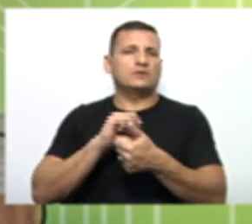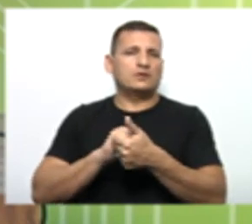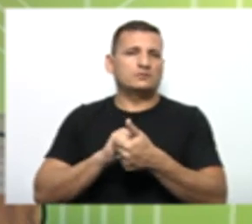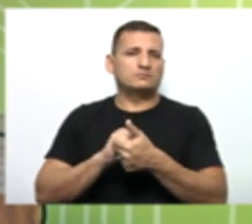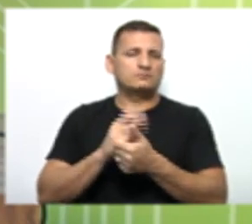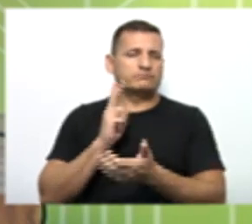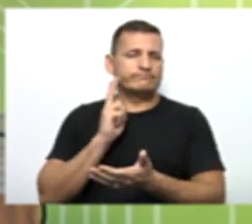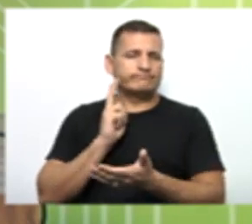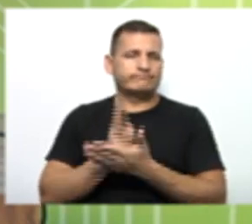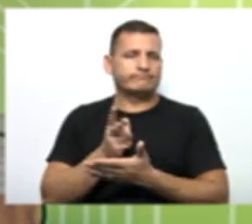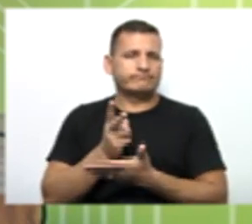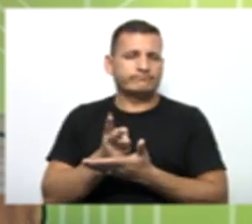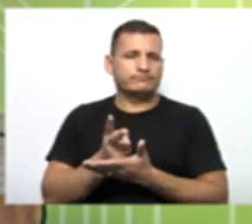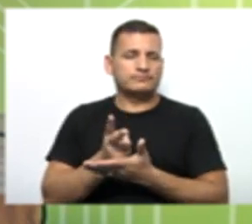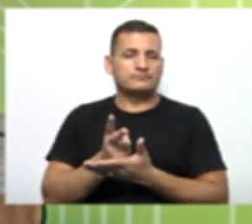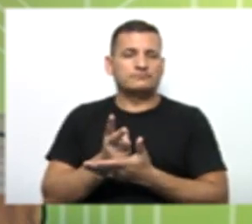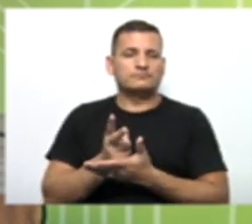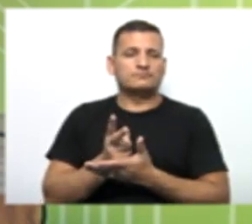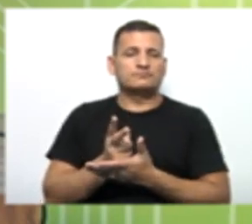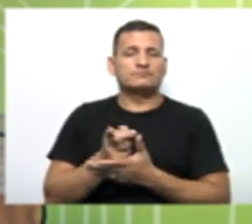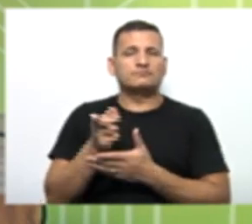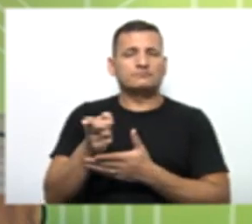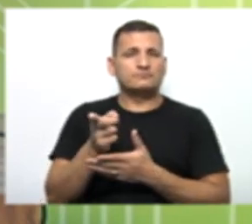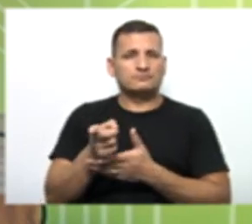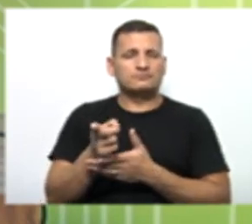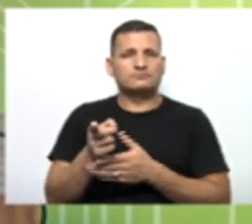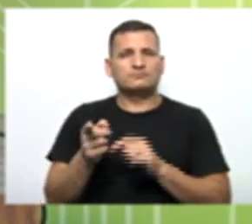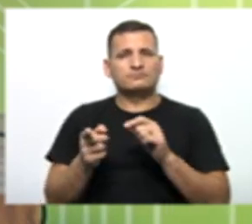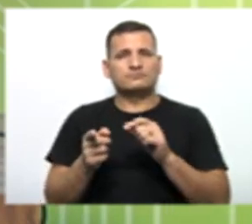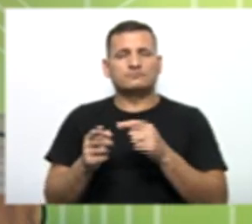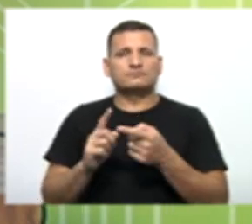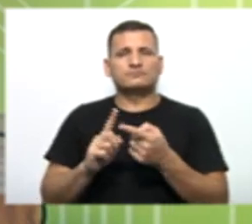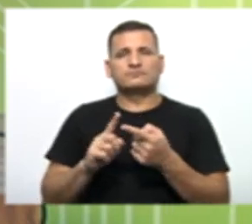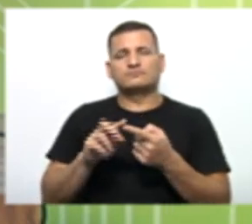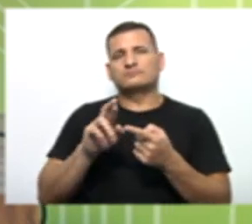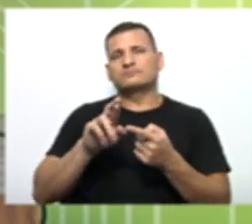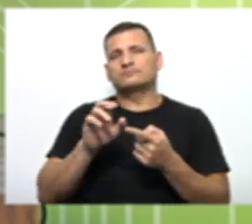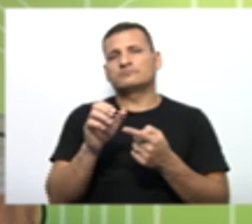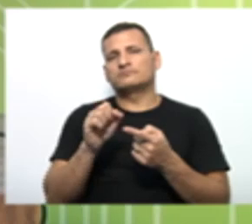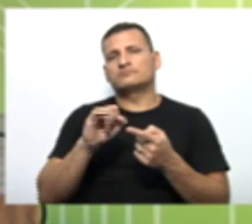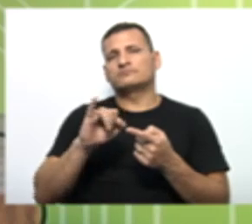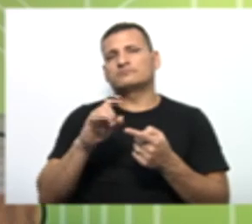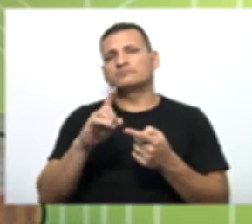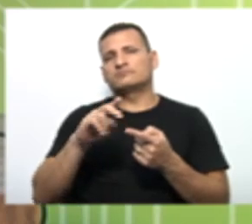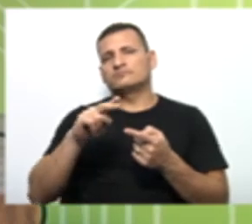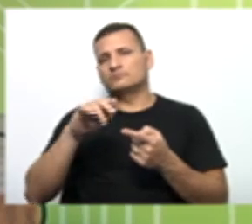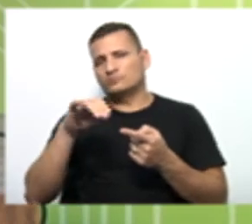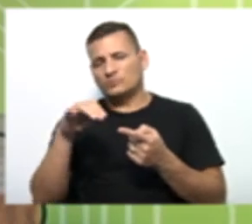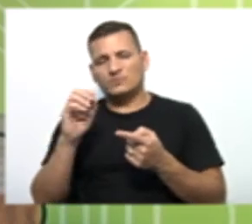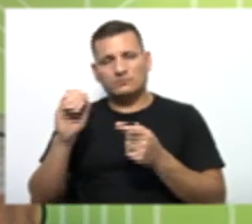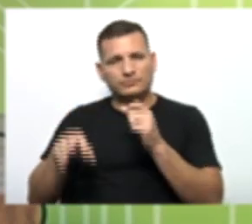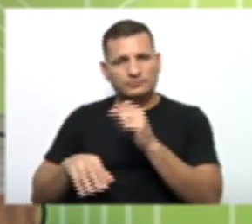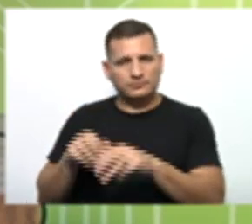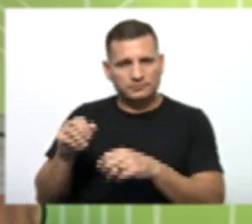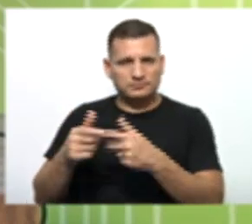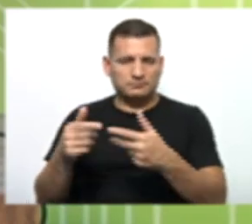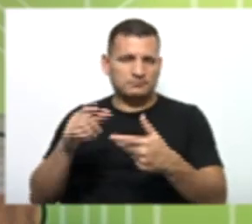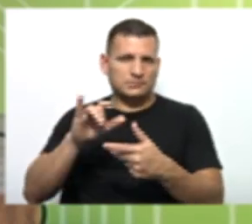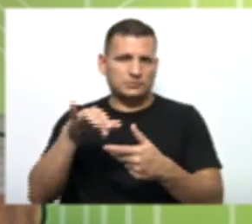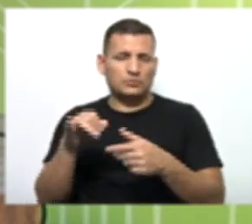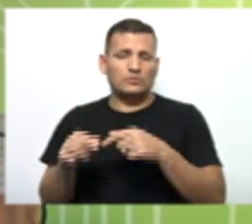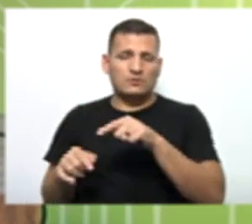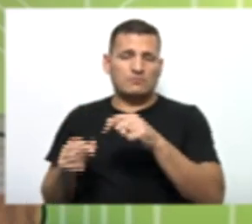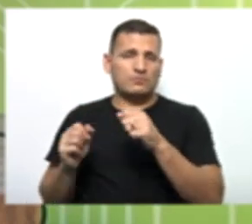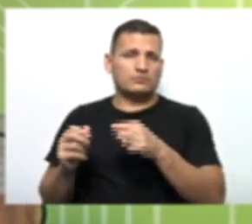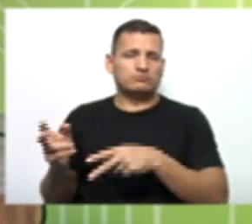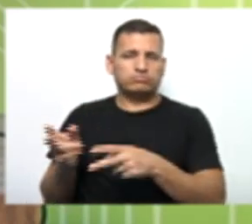o tipo de tratamento que ela tem que dar para os resíduos, o quanto ela pode retirar de recursos de uma floresta,